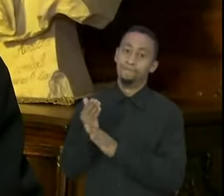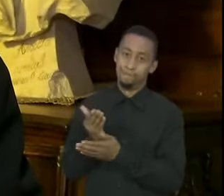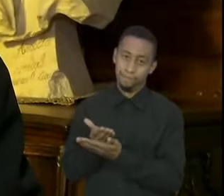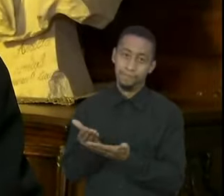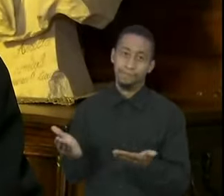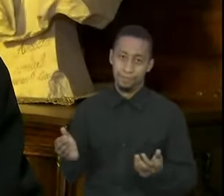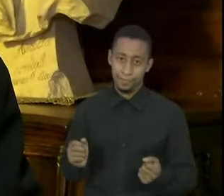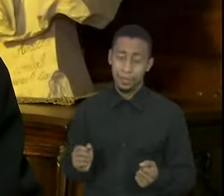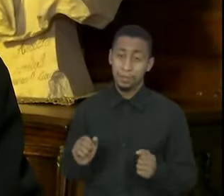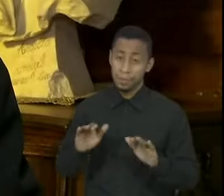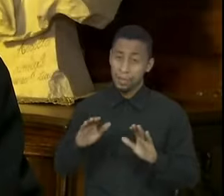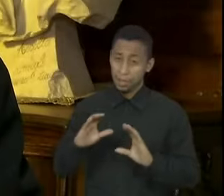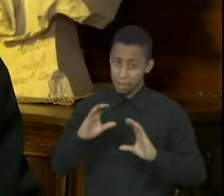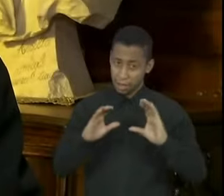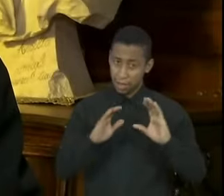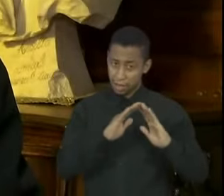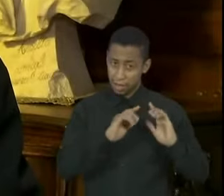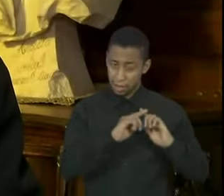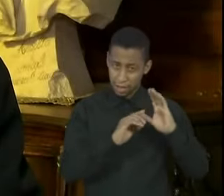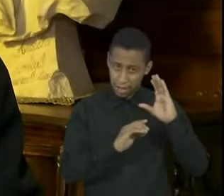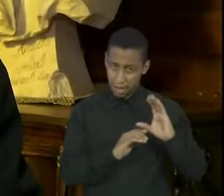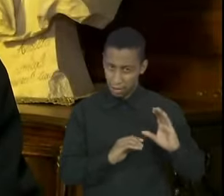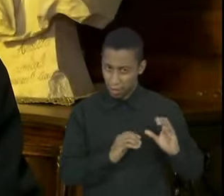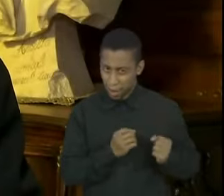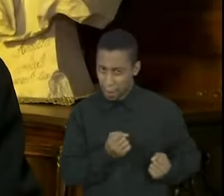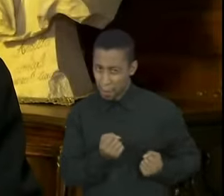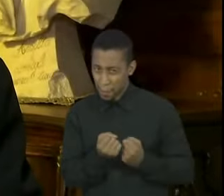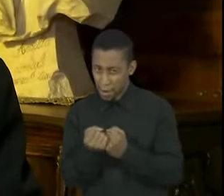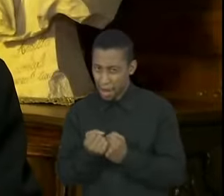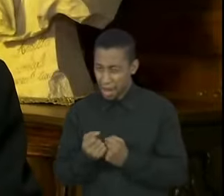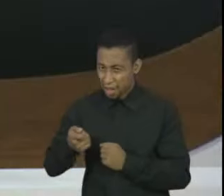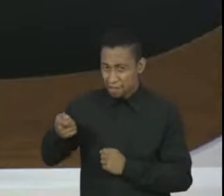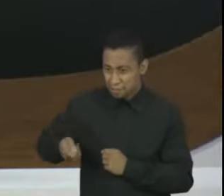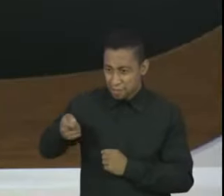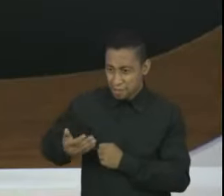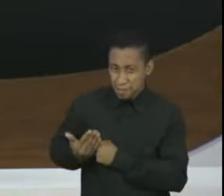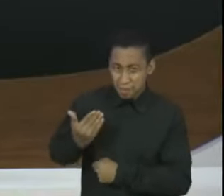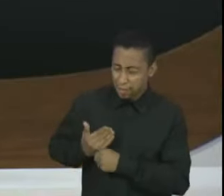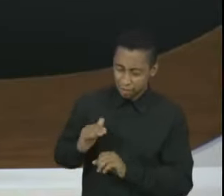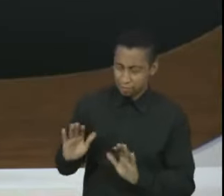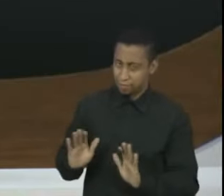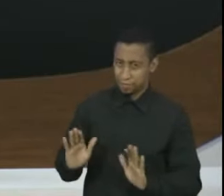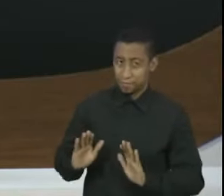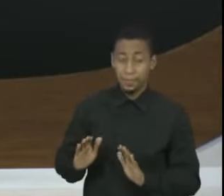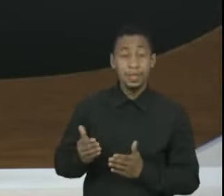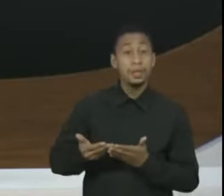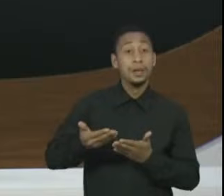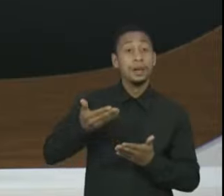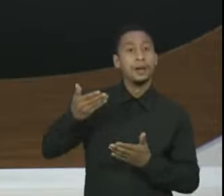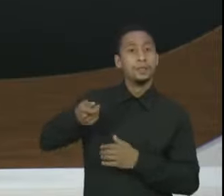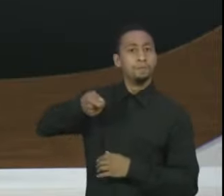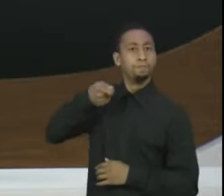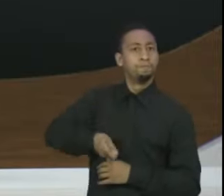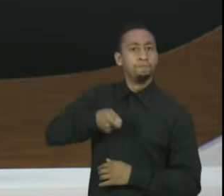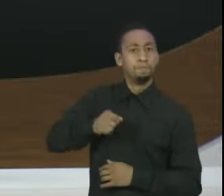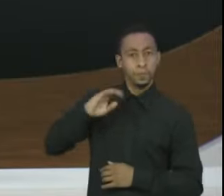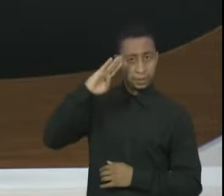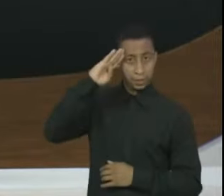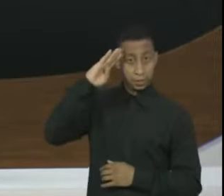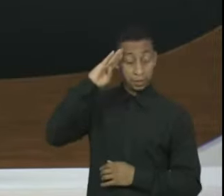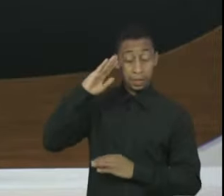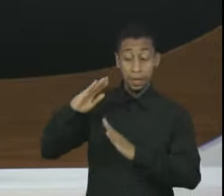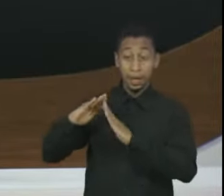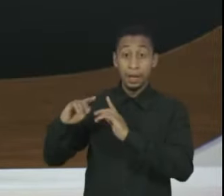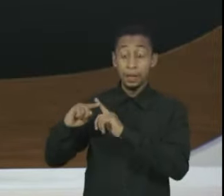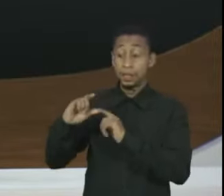fique do lado de radicais têm qualquer lado na ditadura militar a igreja tinha